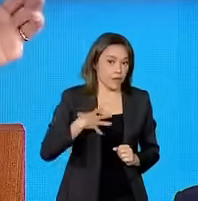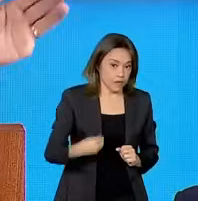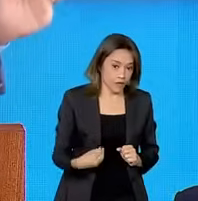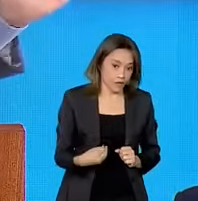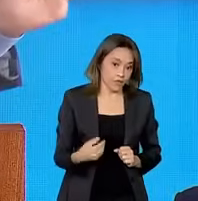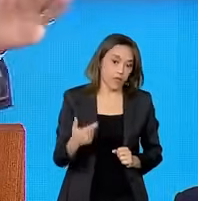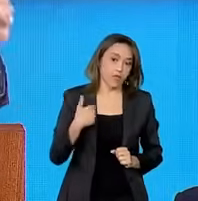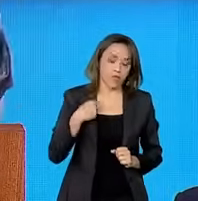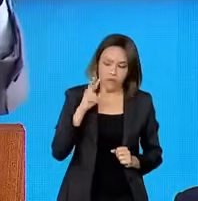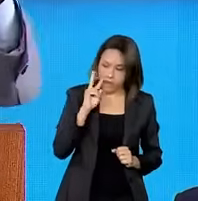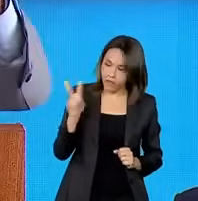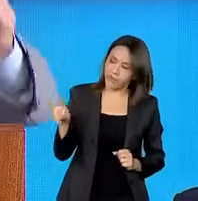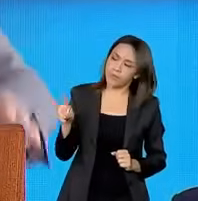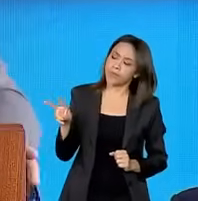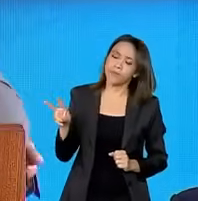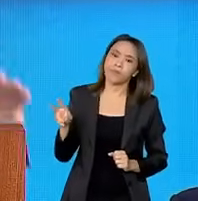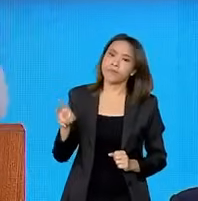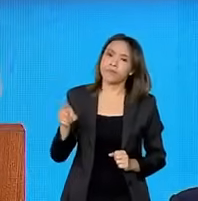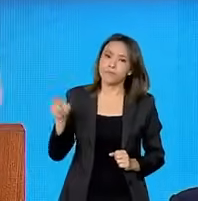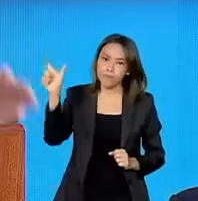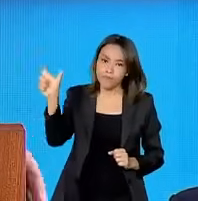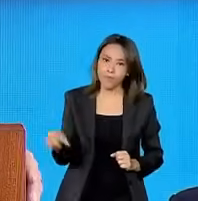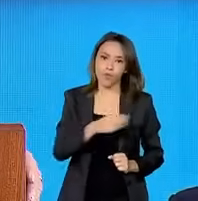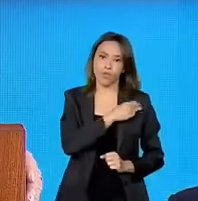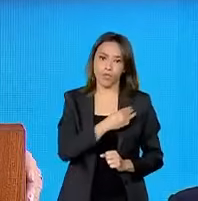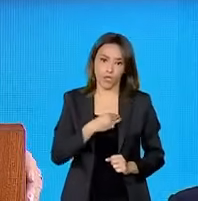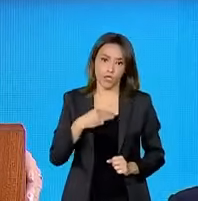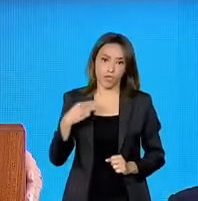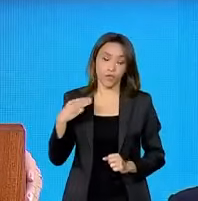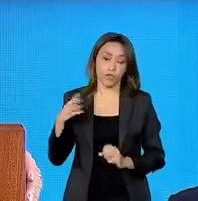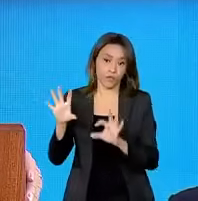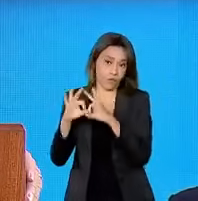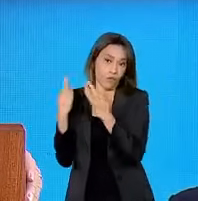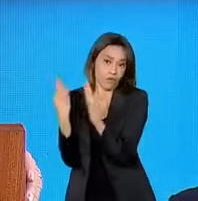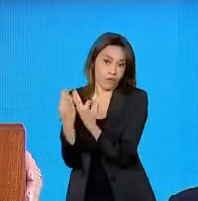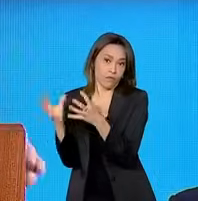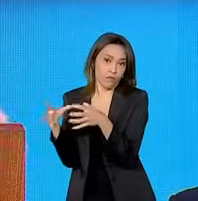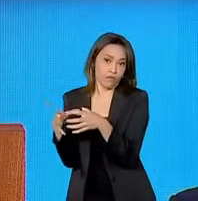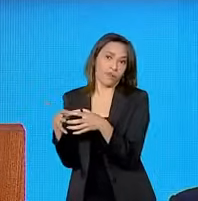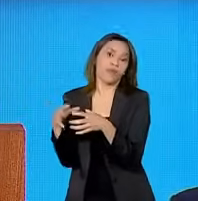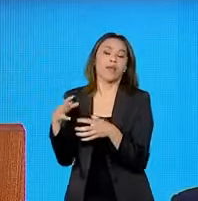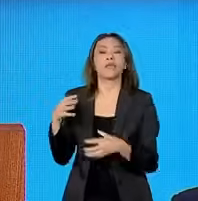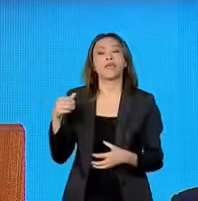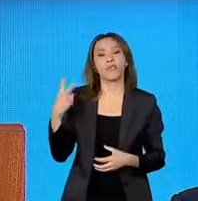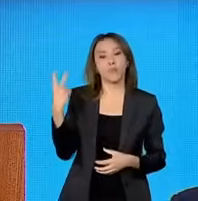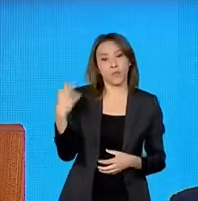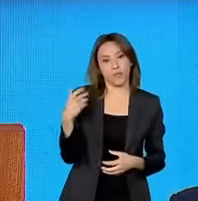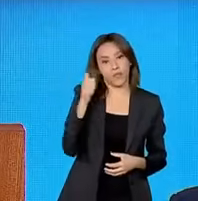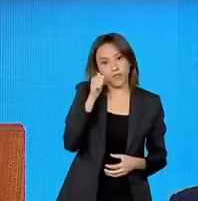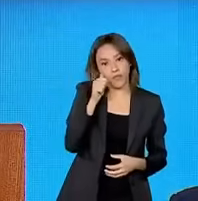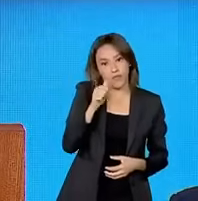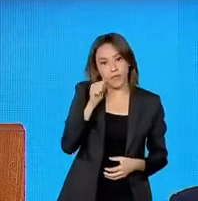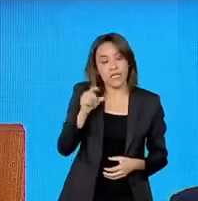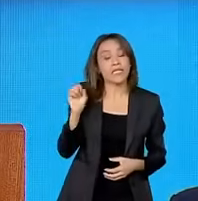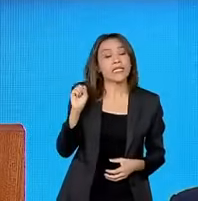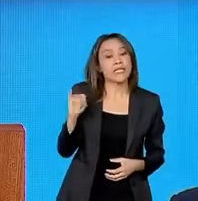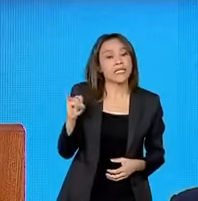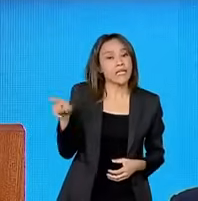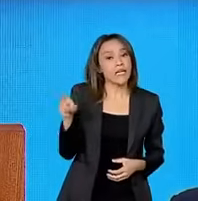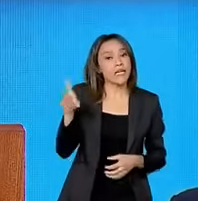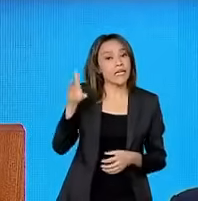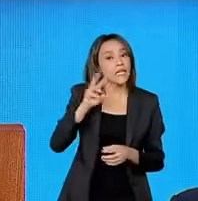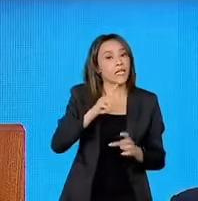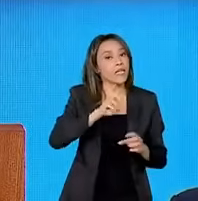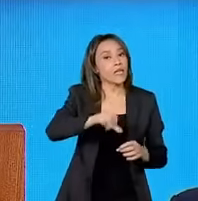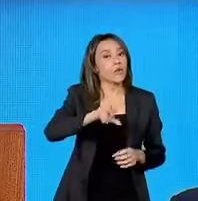eu estava vendo aqui o Jader, estava aí com a mulher dele e com duas filhas. Se o Jader não for democrático, na